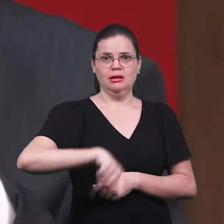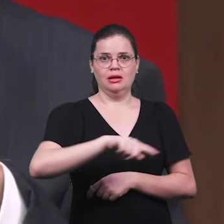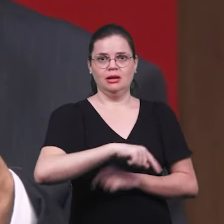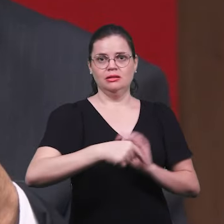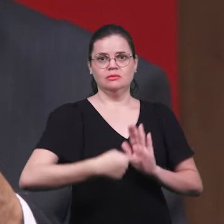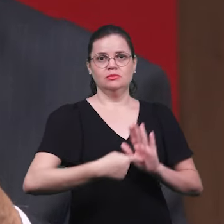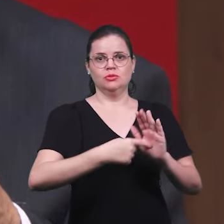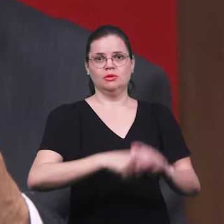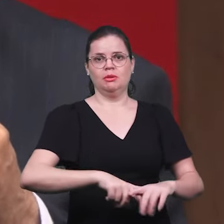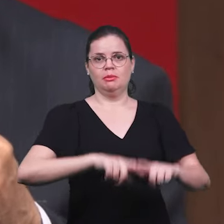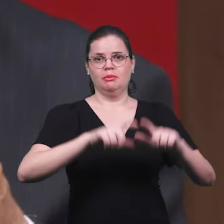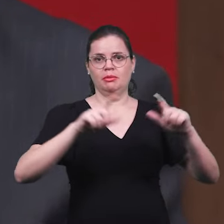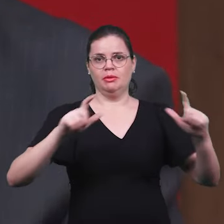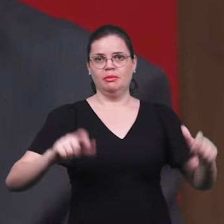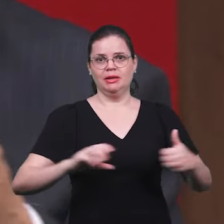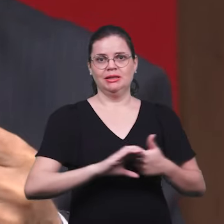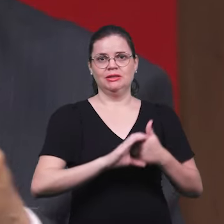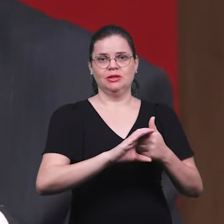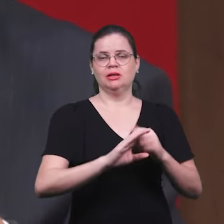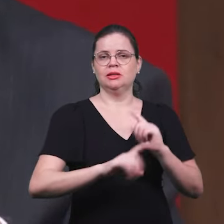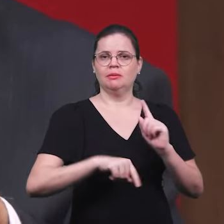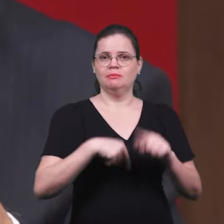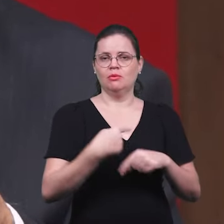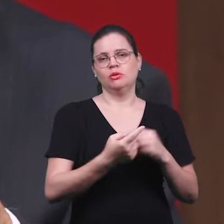o passar do tempo,